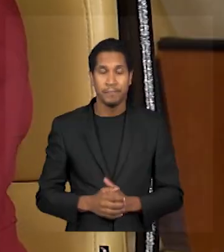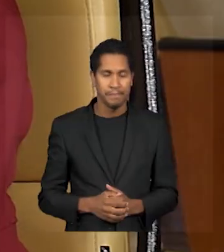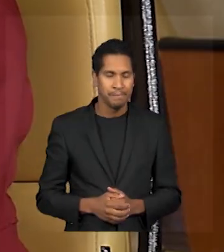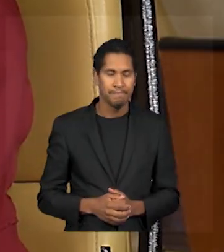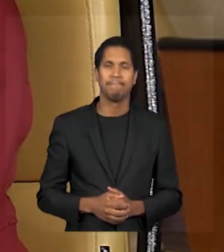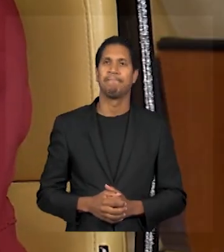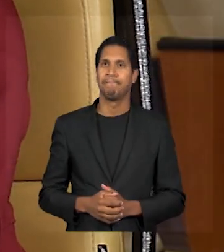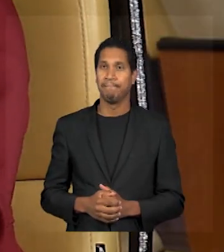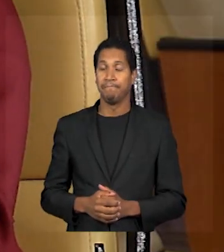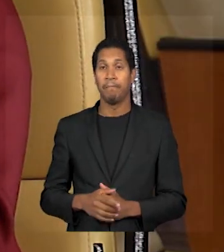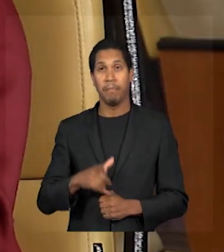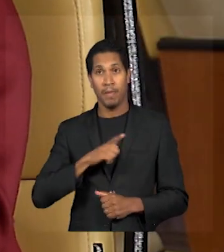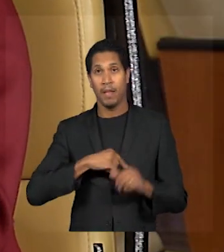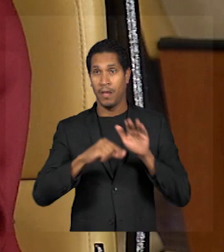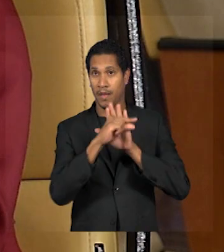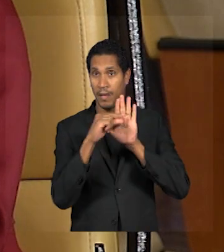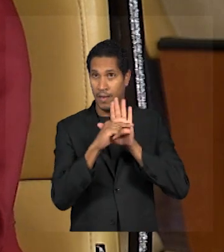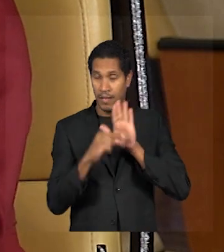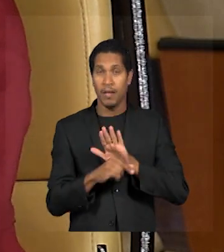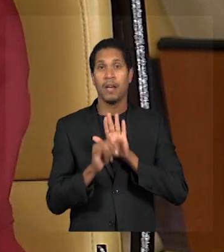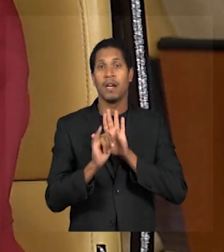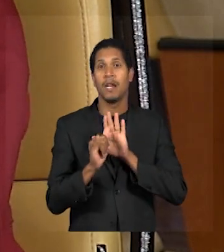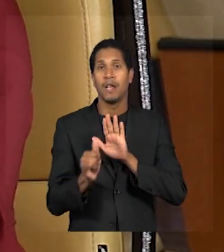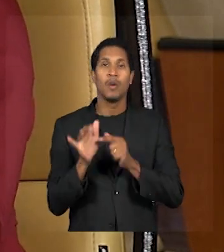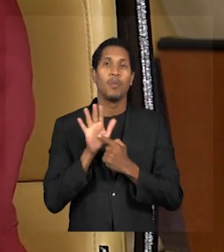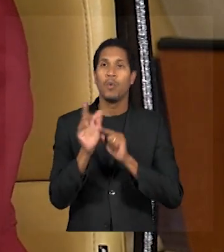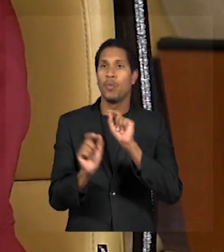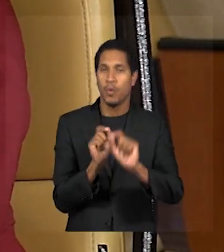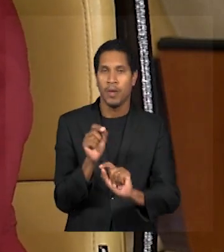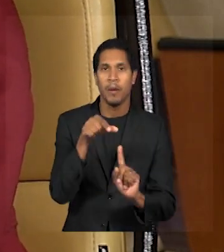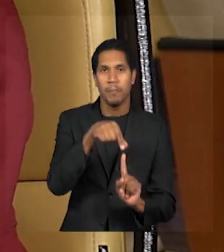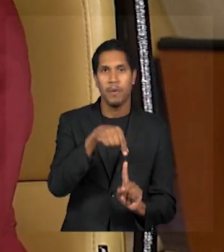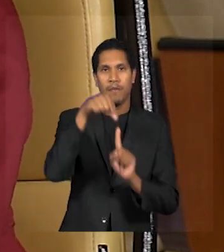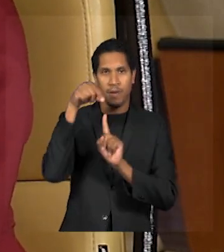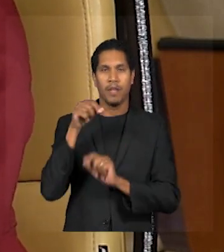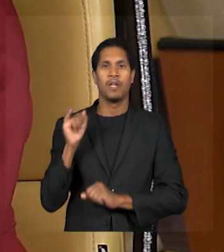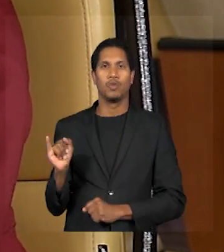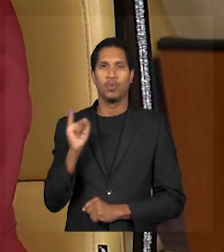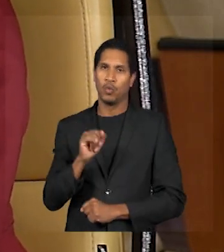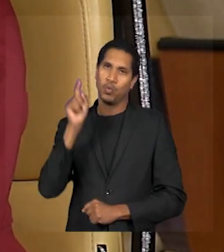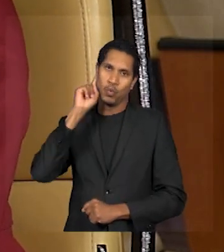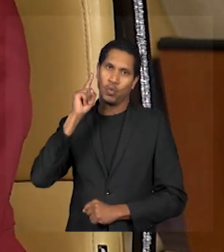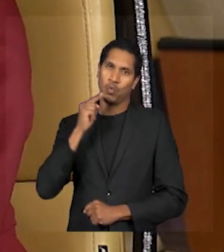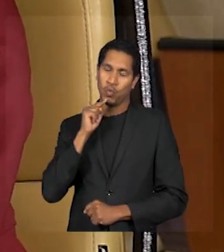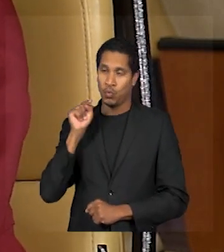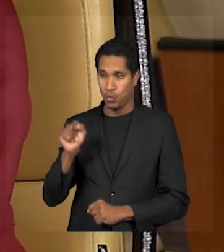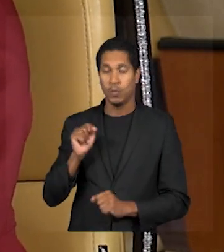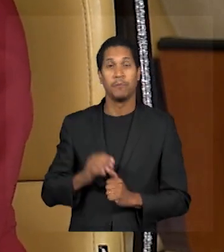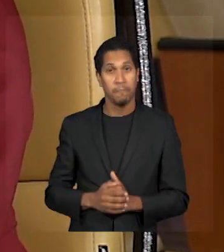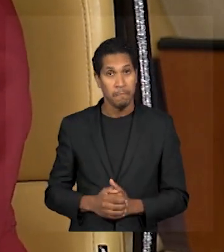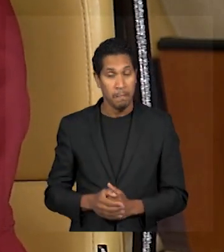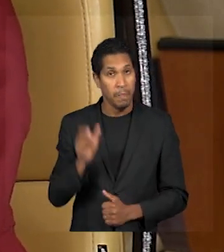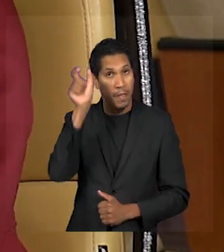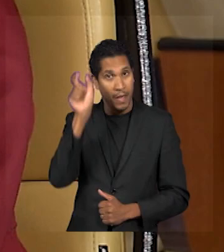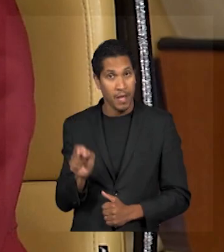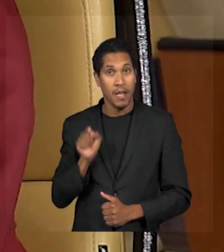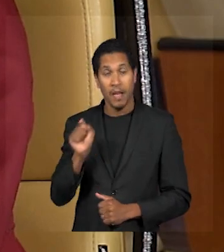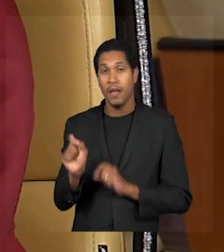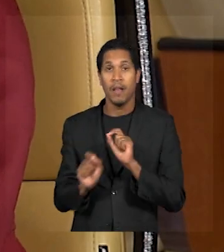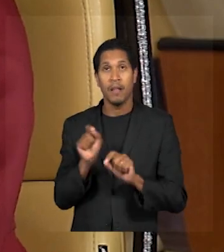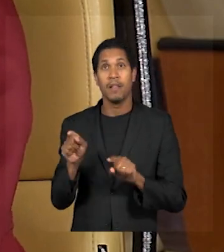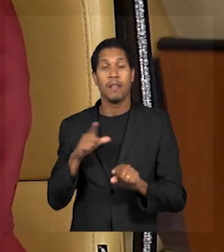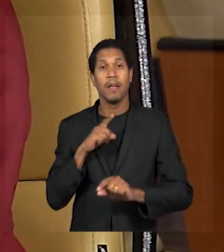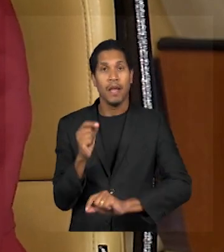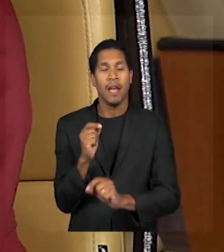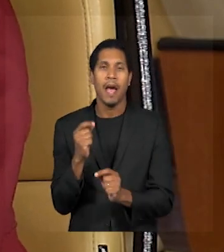bem. A portaria e o edital prevê da preferência para instrutor surdo. O instrutor surdo é aquele que dá a